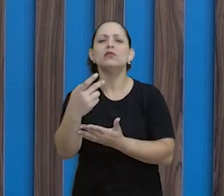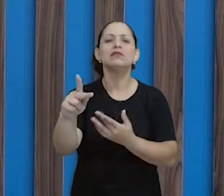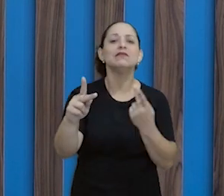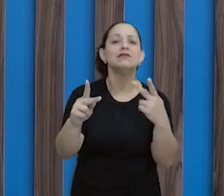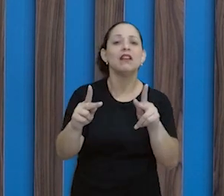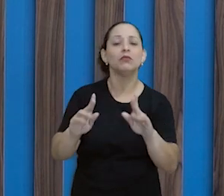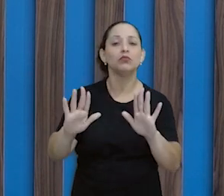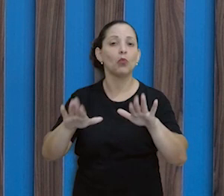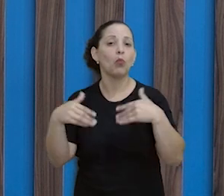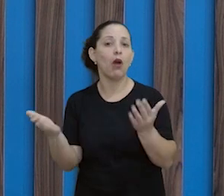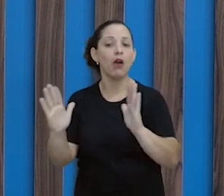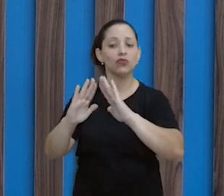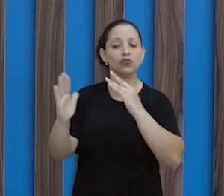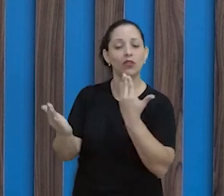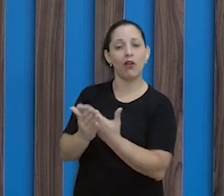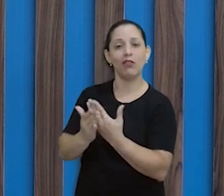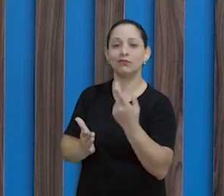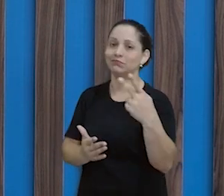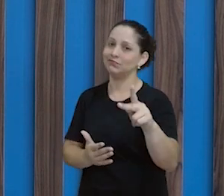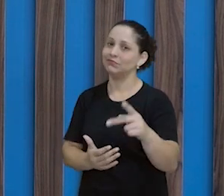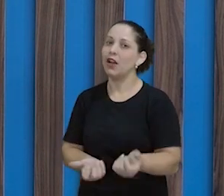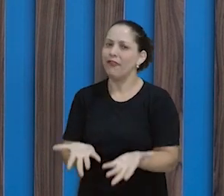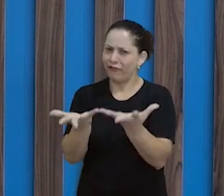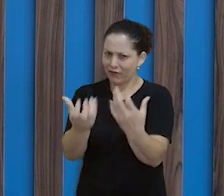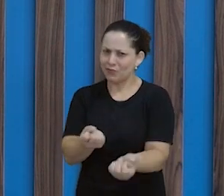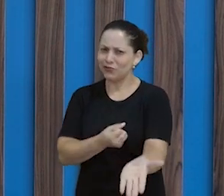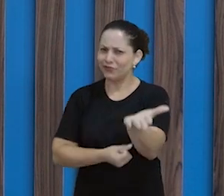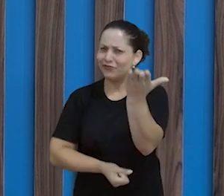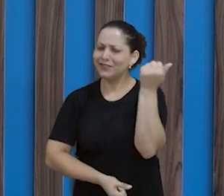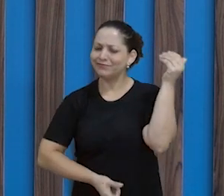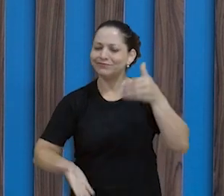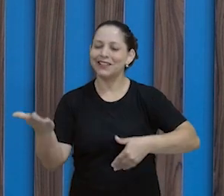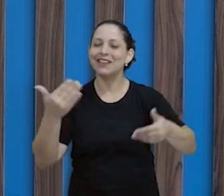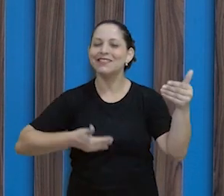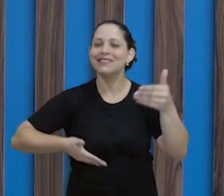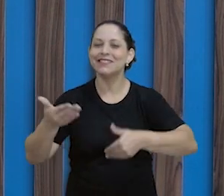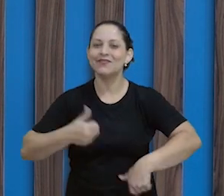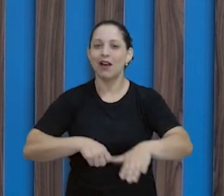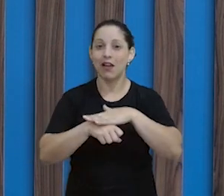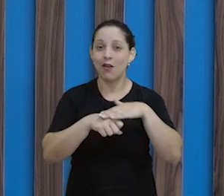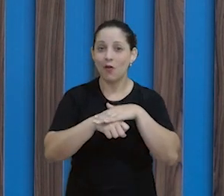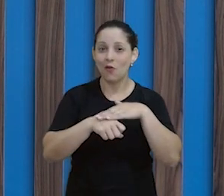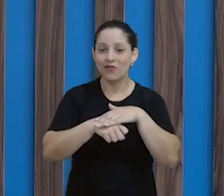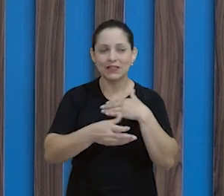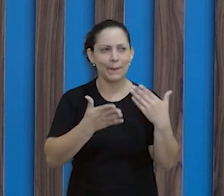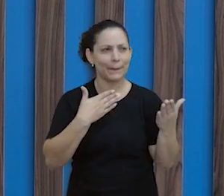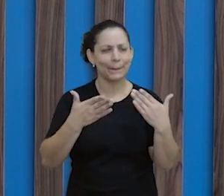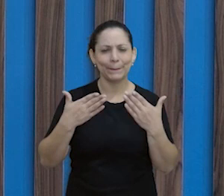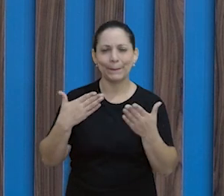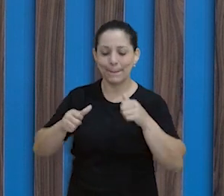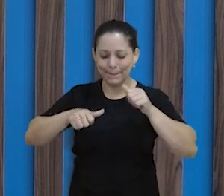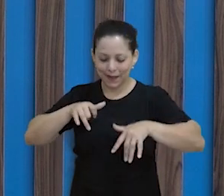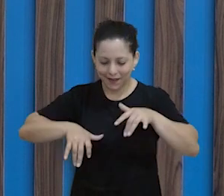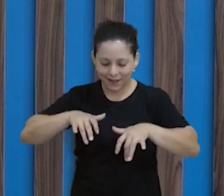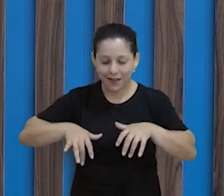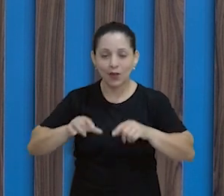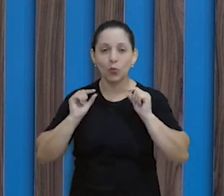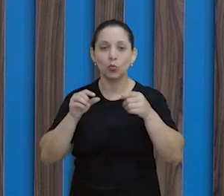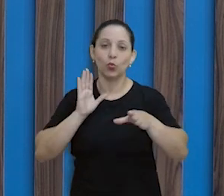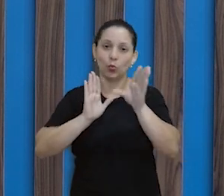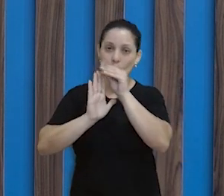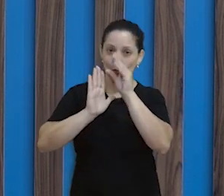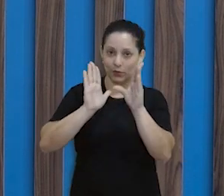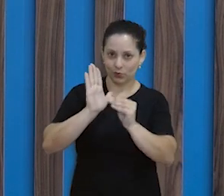escola, e participe desse bate-papo, porque a gente vai conversar hoje muito a respeito desse material que a professora